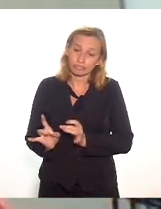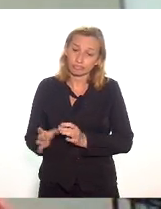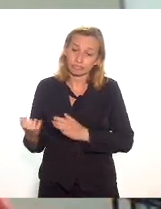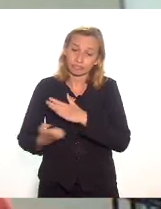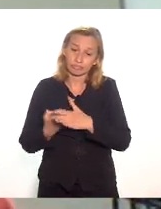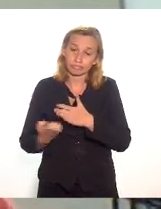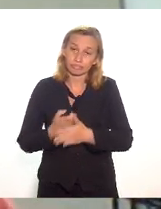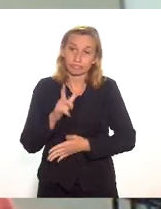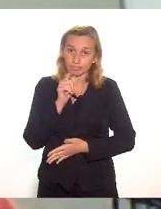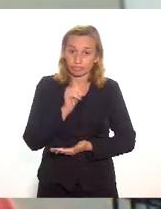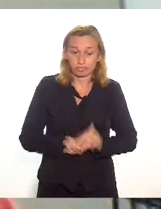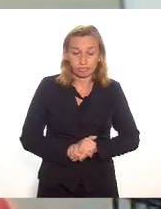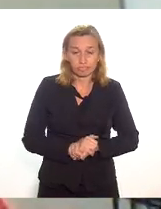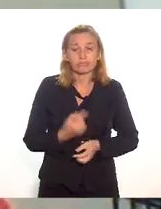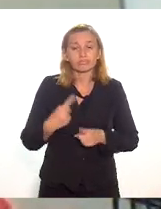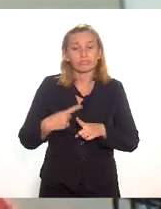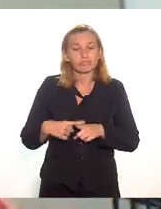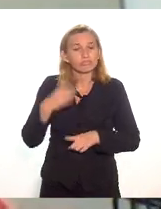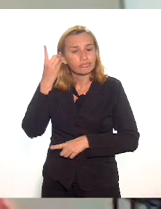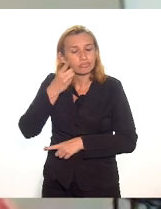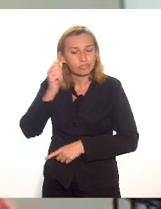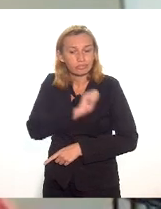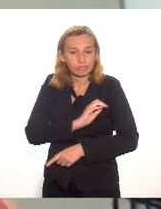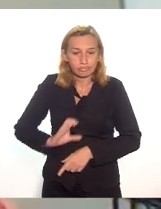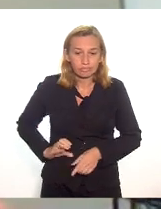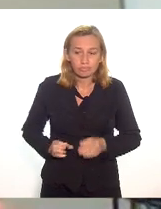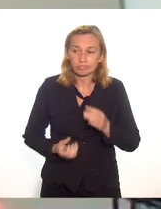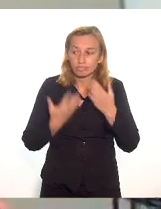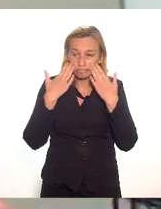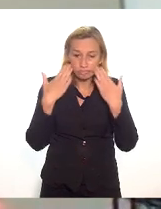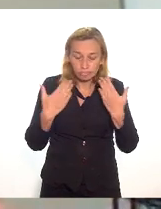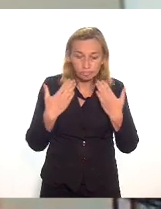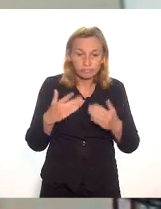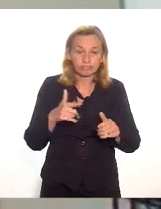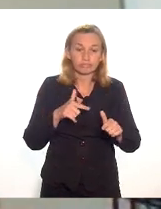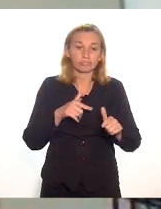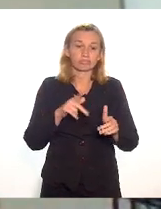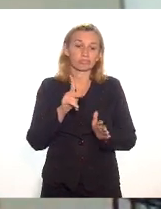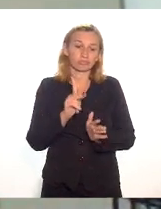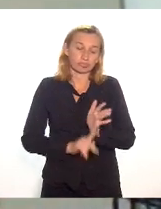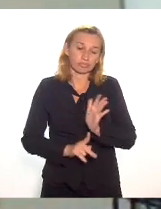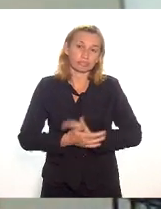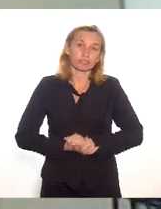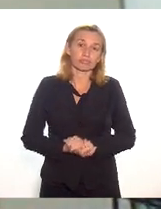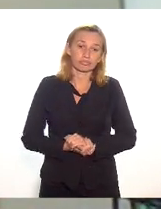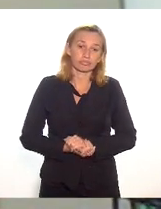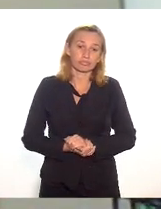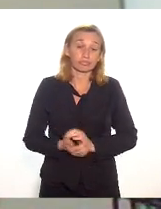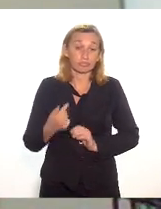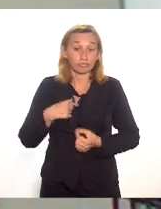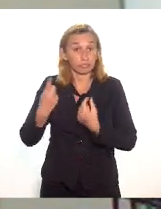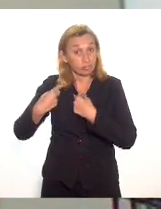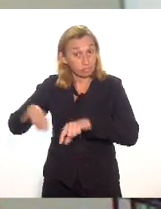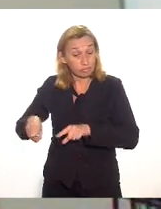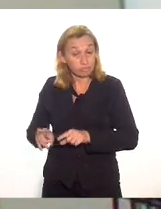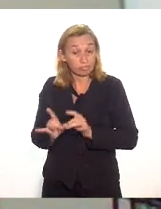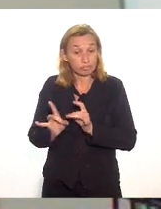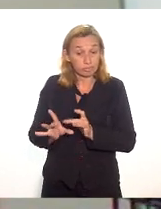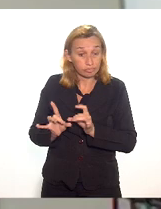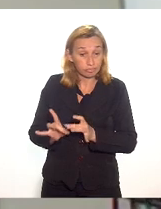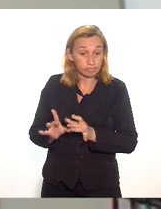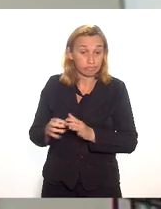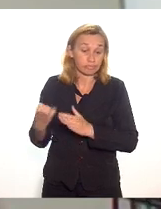SEDAI. Por que que o deputado André Siciliano apresentou esse projeto de decreto legislativo? Eu sou contra a privatização da